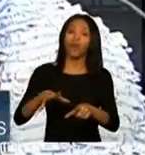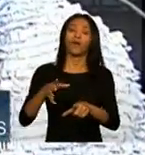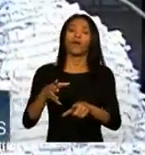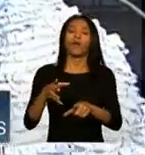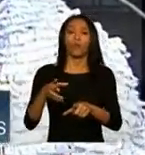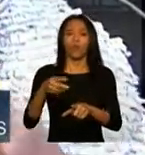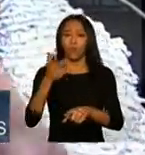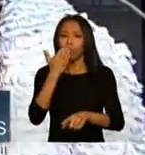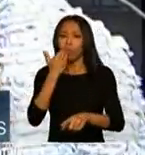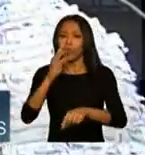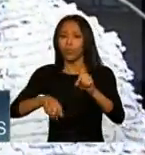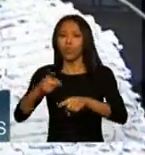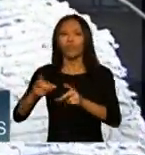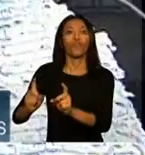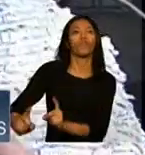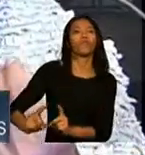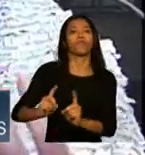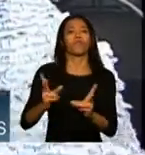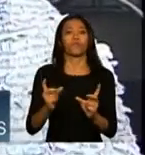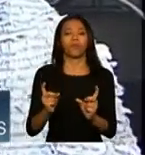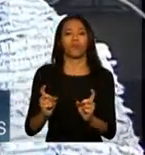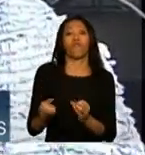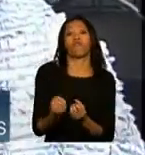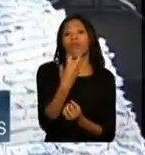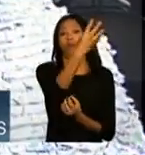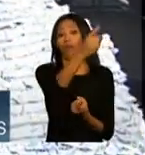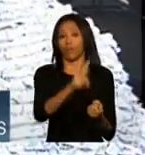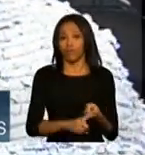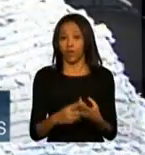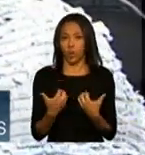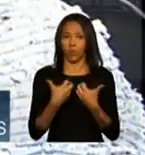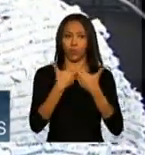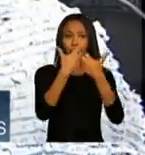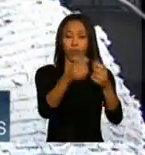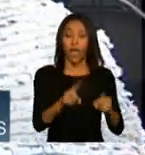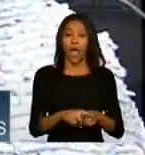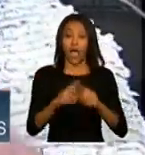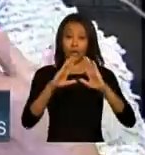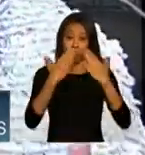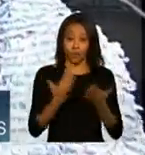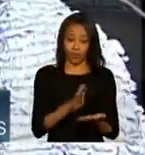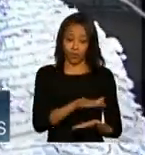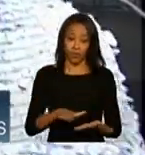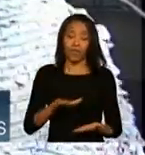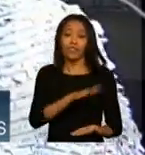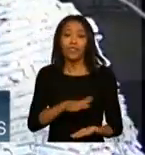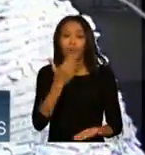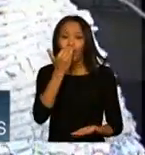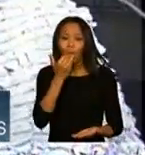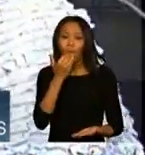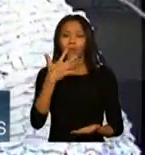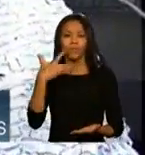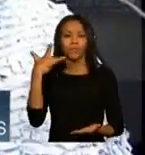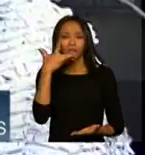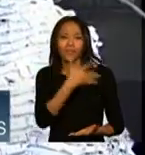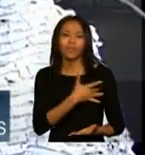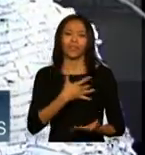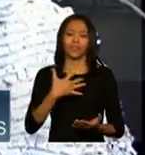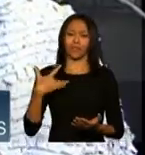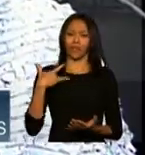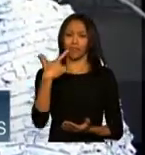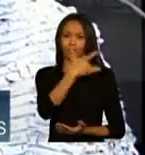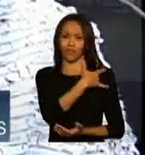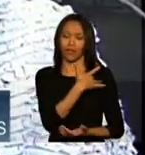viaja, as crianças, por exemplo, na escola comem frutas, comem verduras, comem comida saudável, os